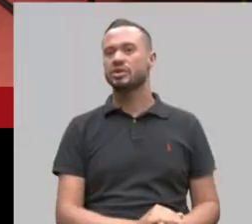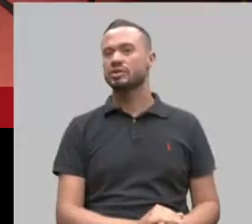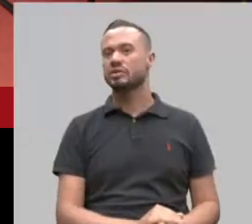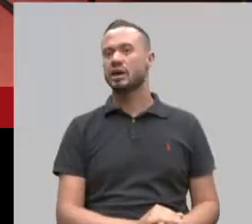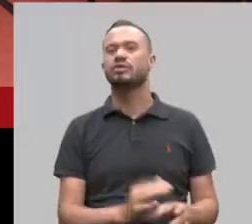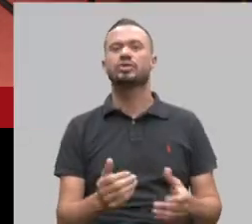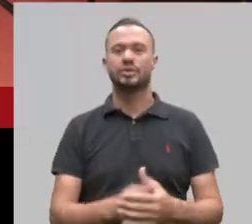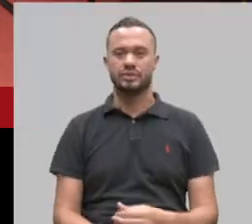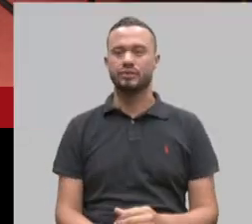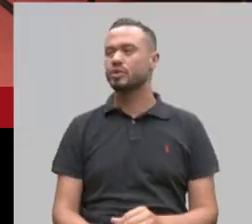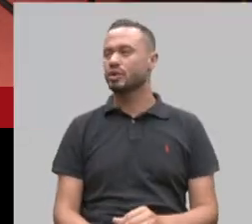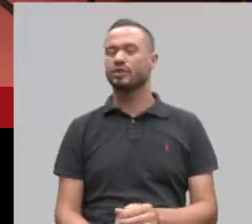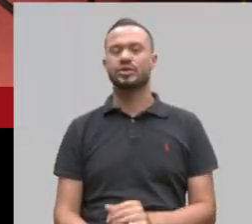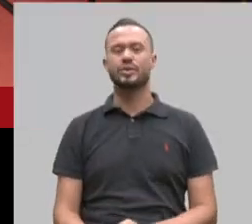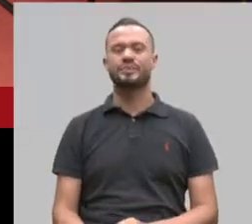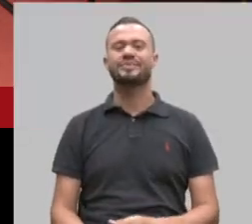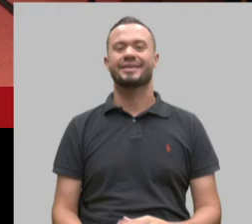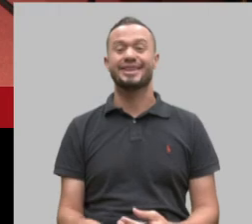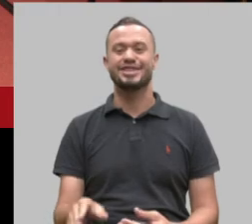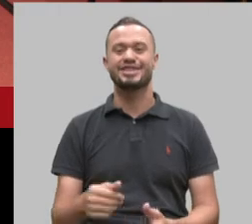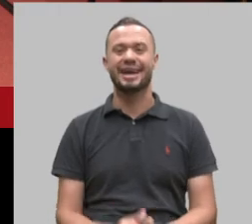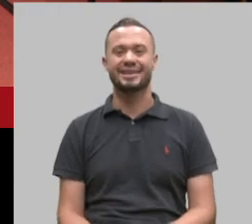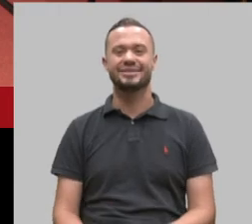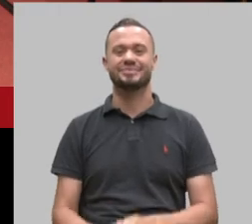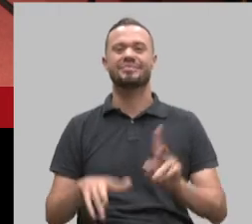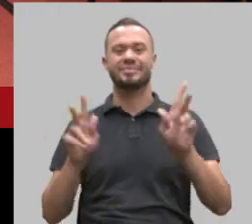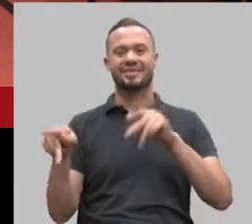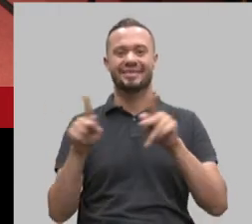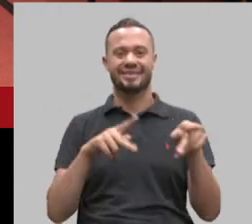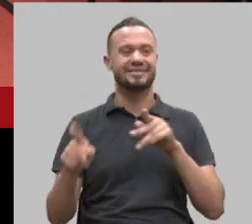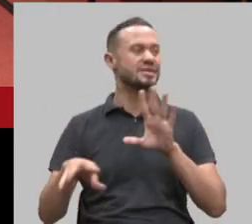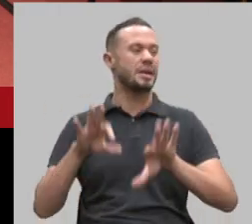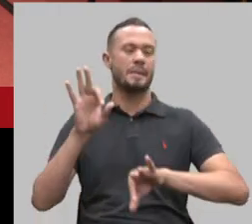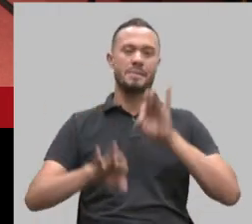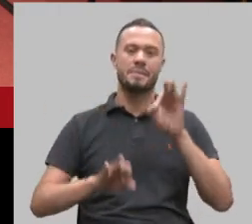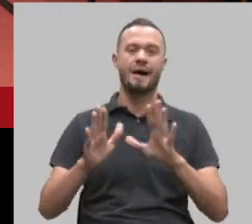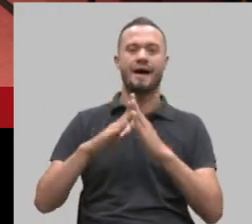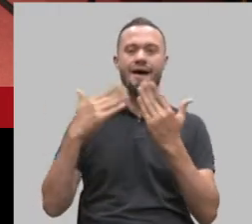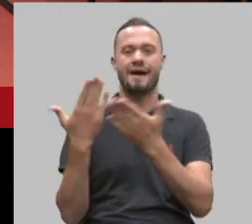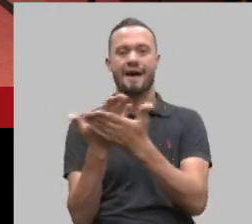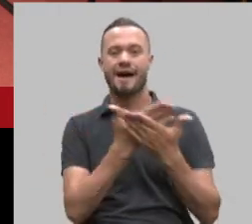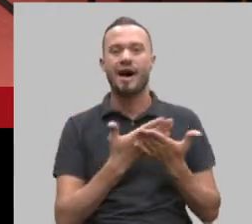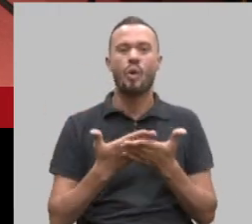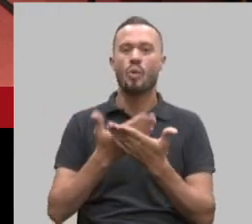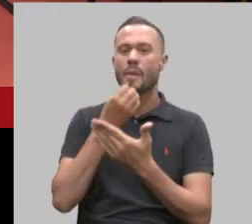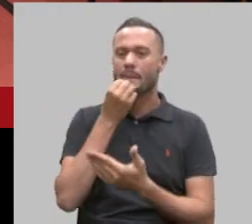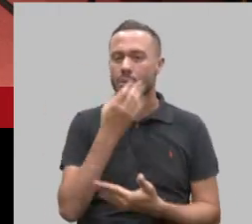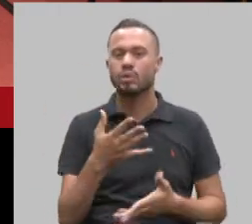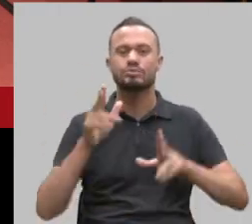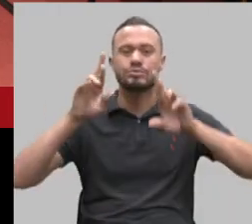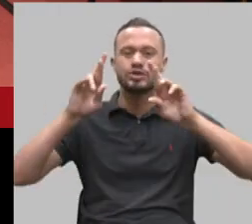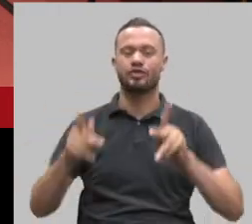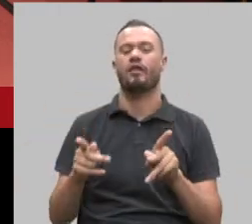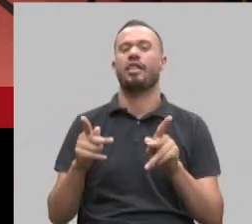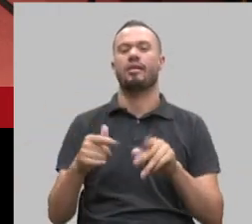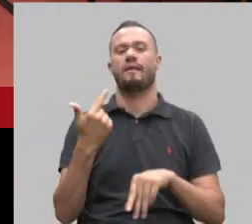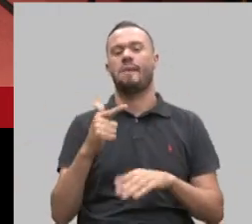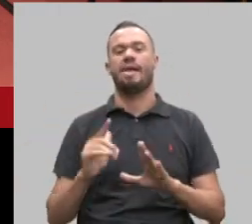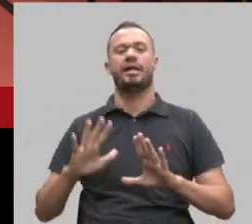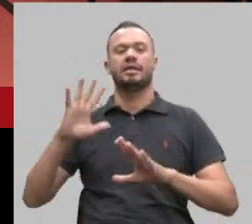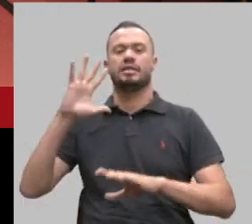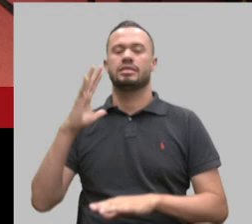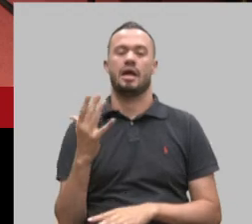você vai falar pro professor prepare uma aula dinâmica uma aula diferente se ele não tem tempo se ele não tem